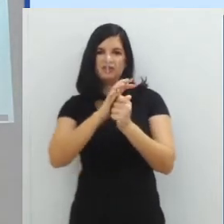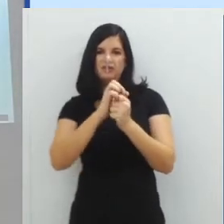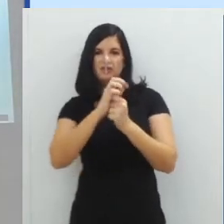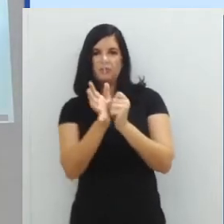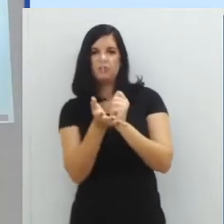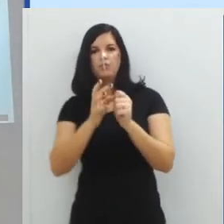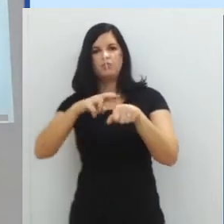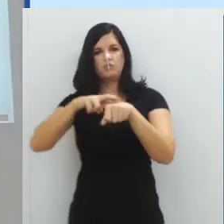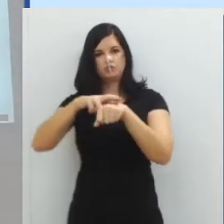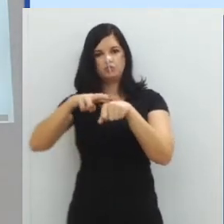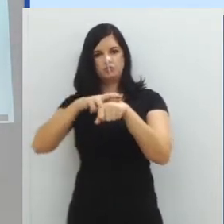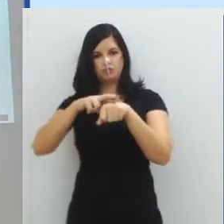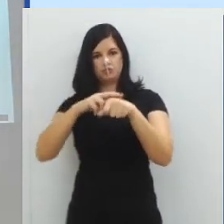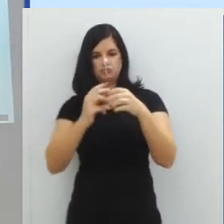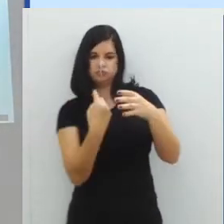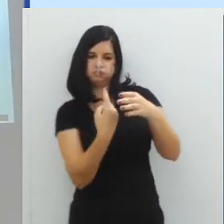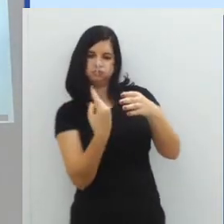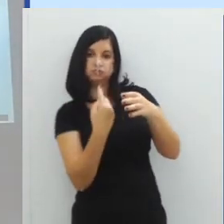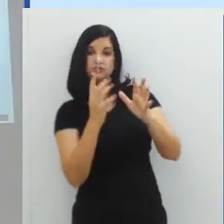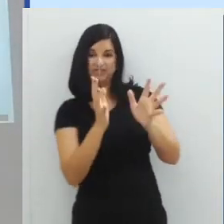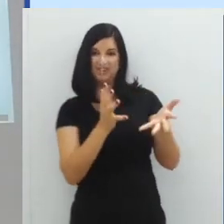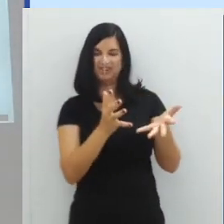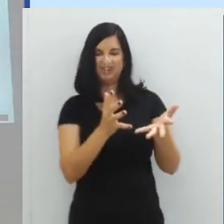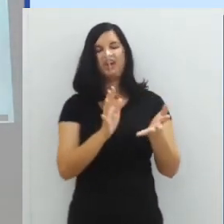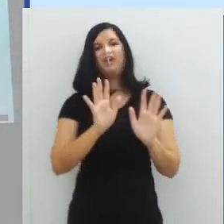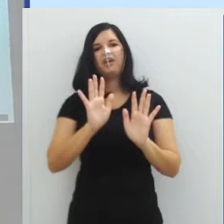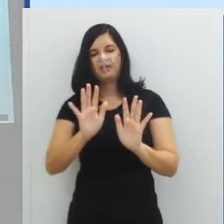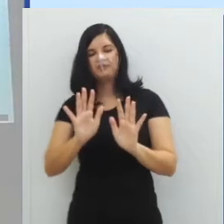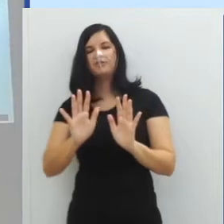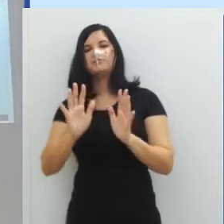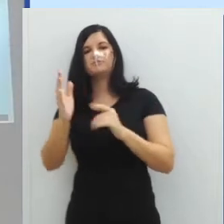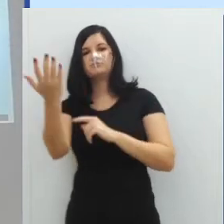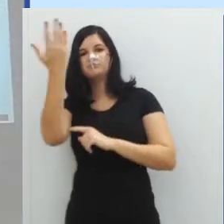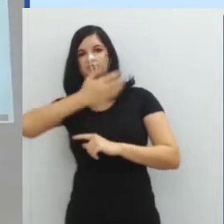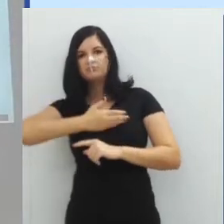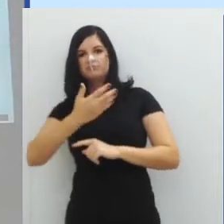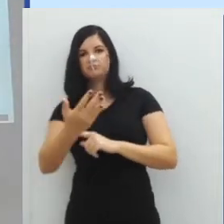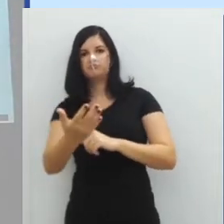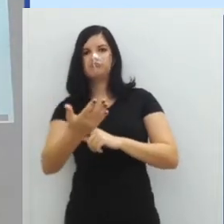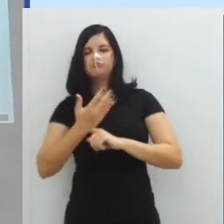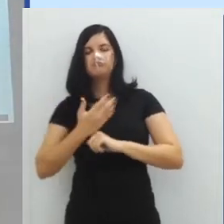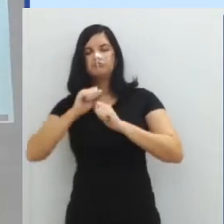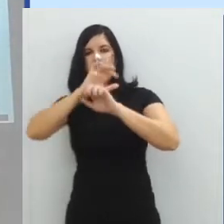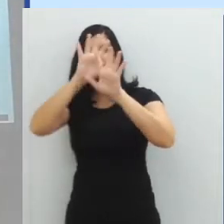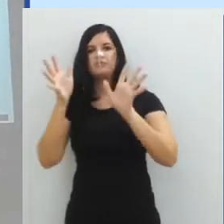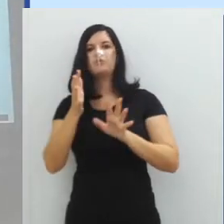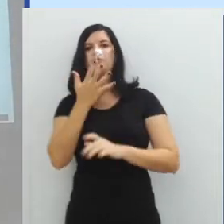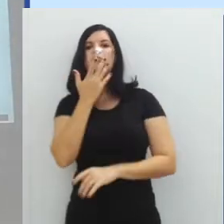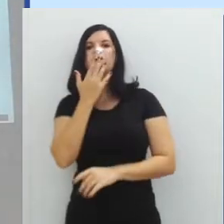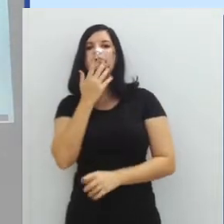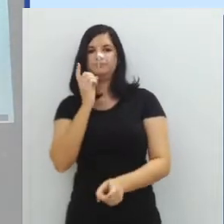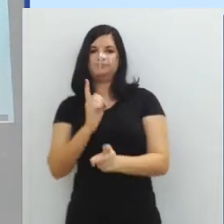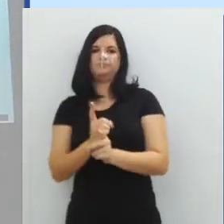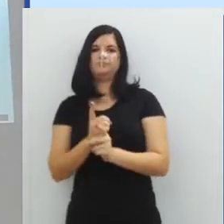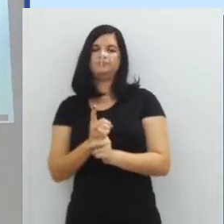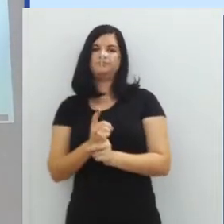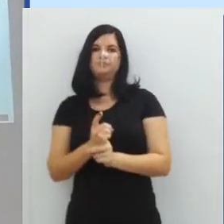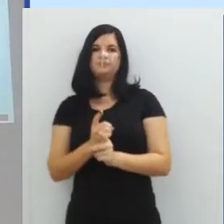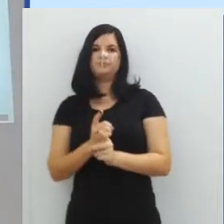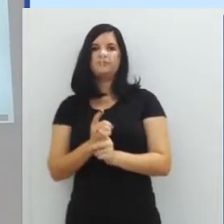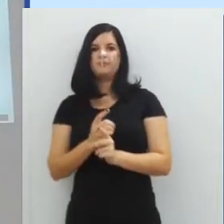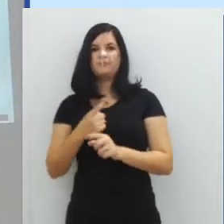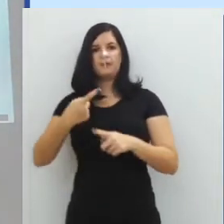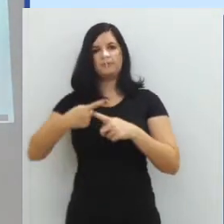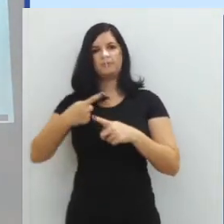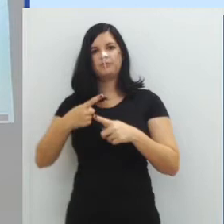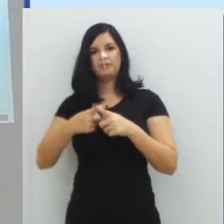gente vai ter um enclarecimento dessa cor desse repolho roxo. Por quê?